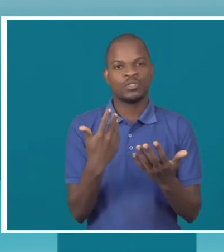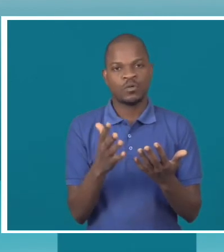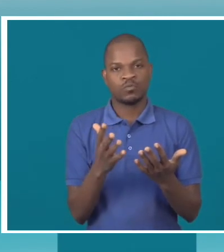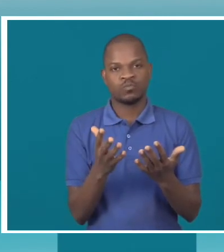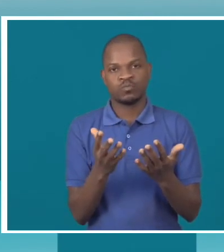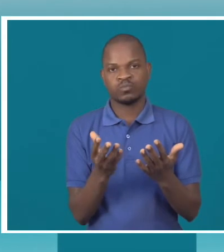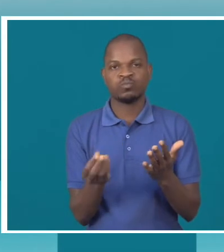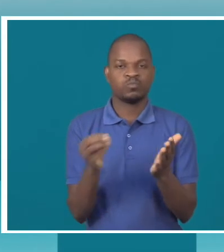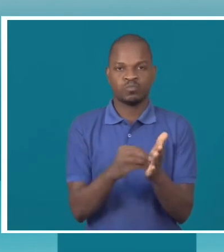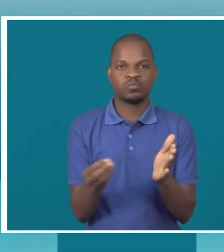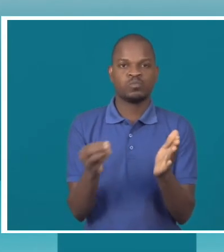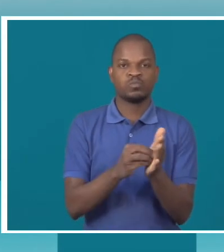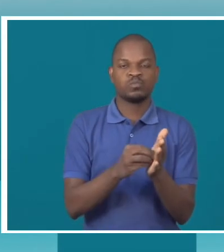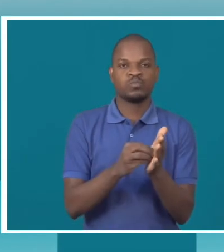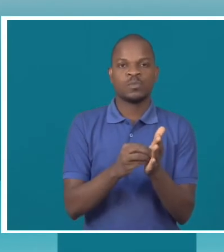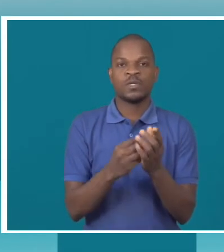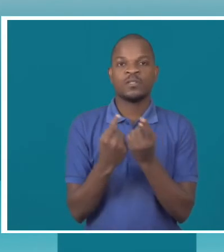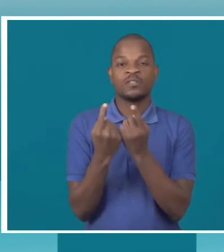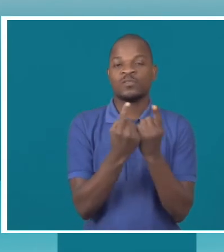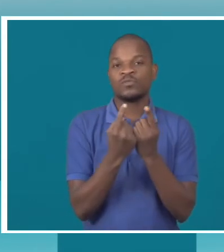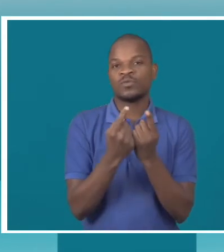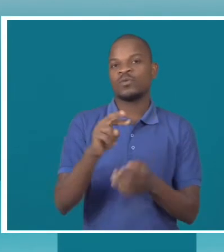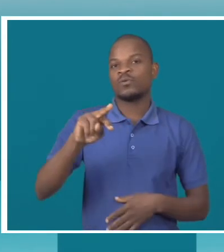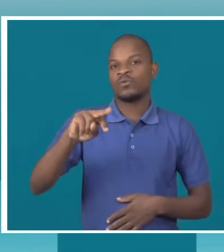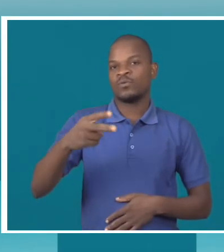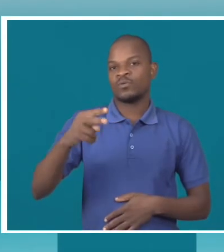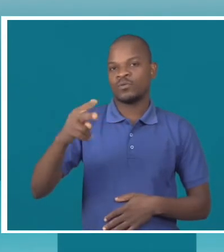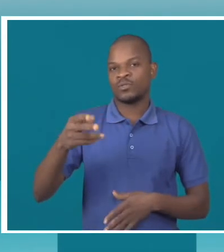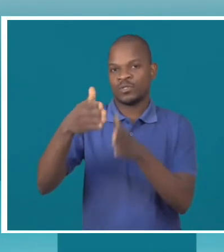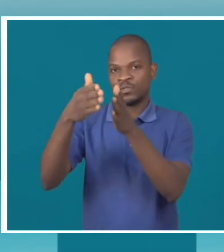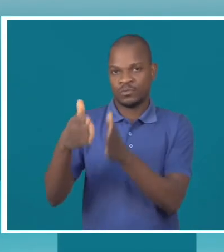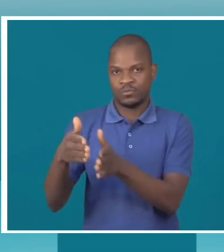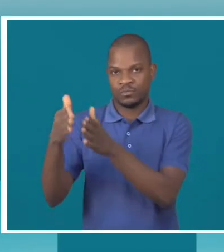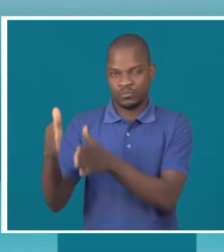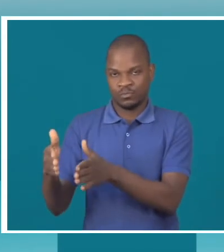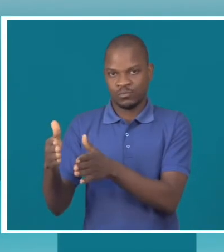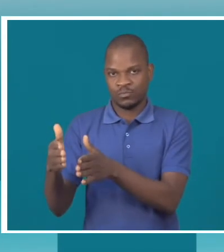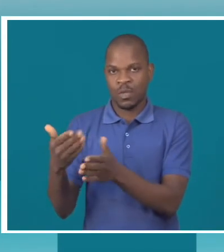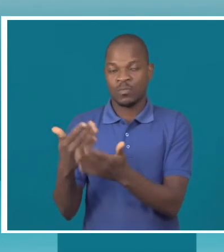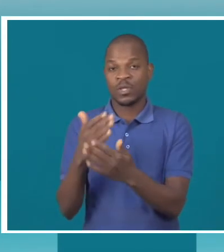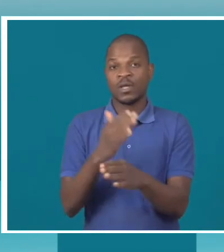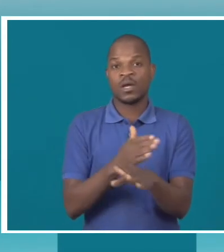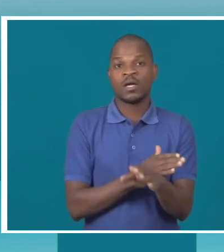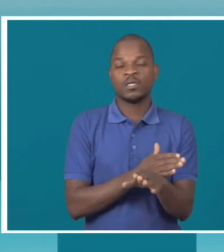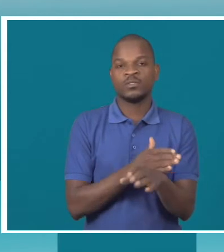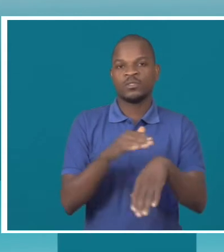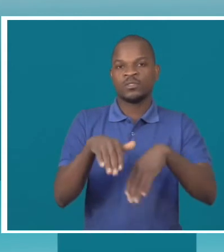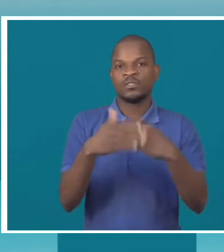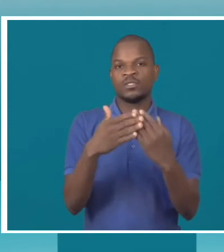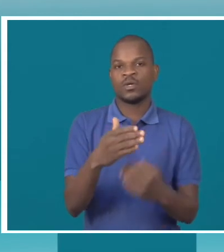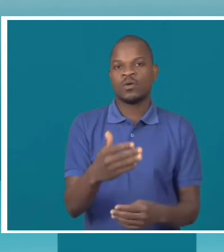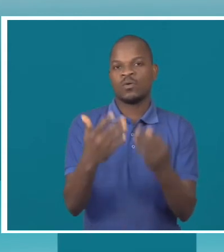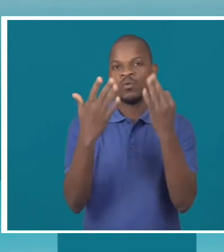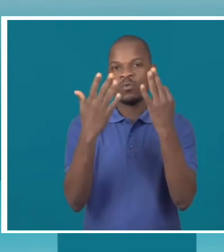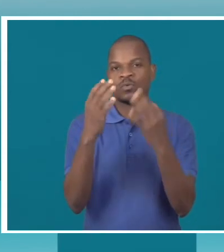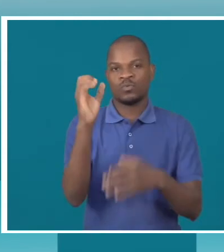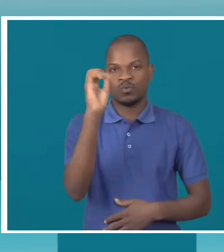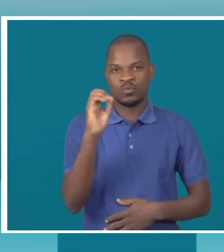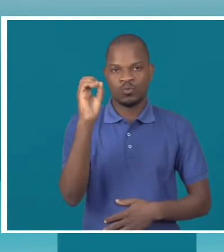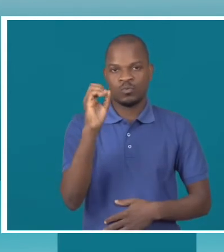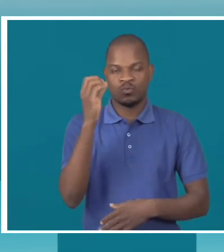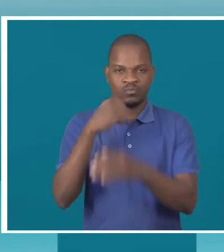que falamos pelos outros. No dia 8 de outubro do ano